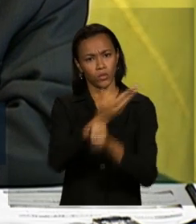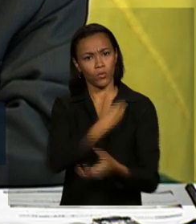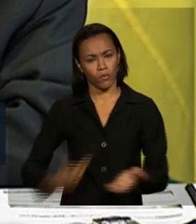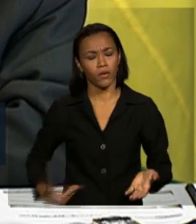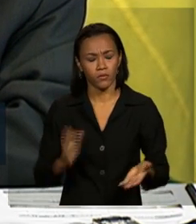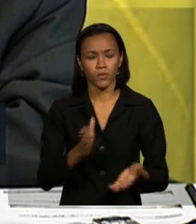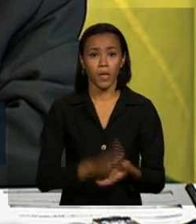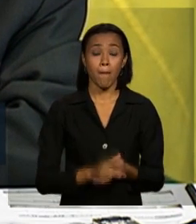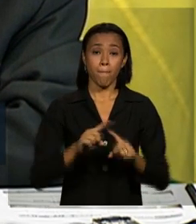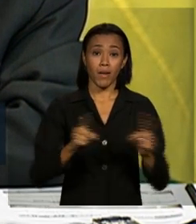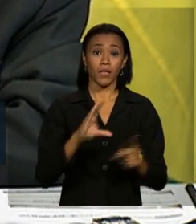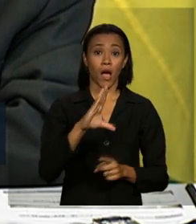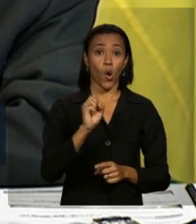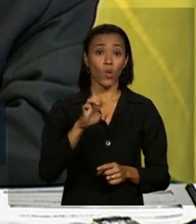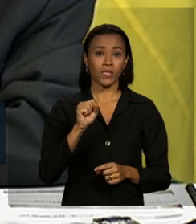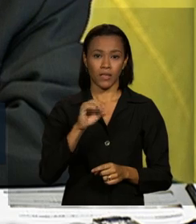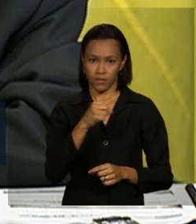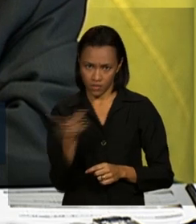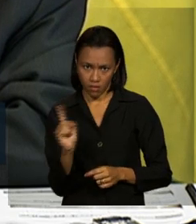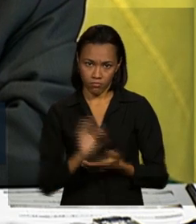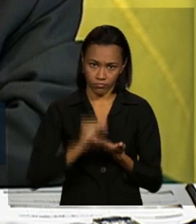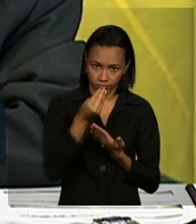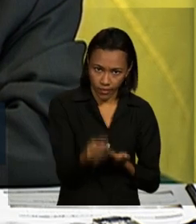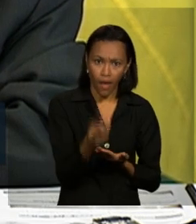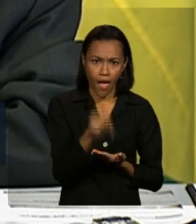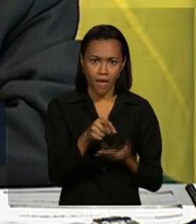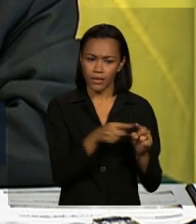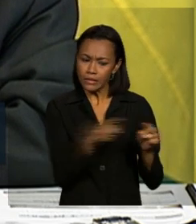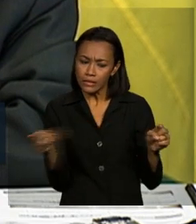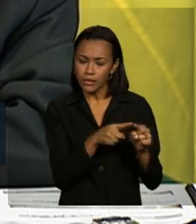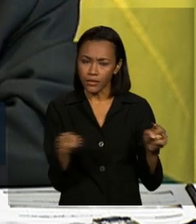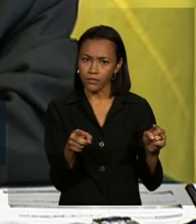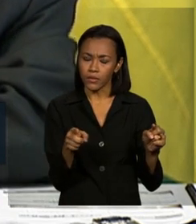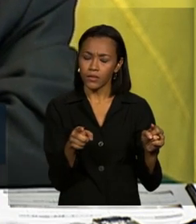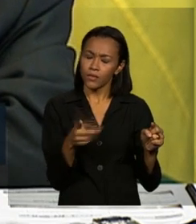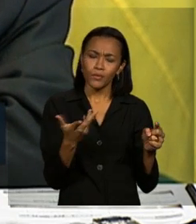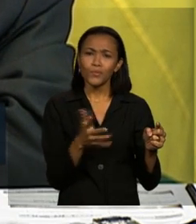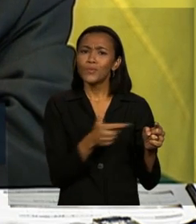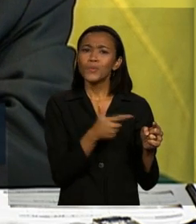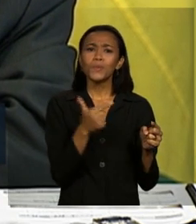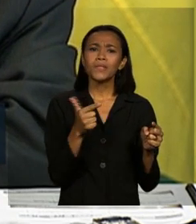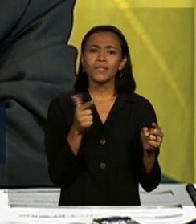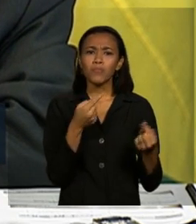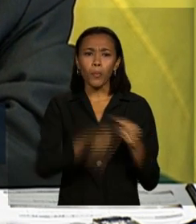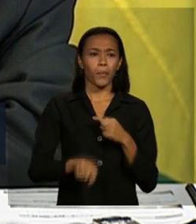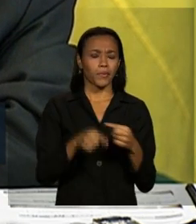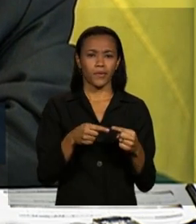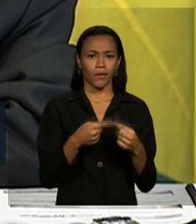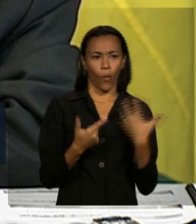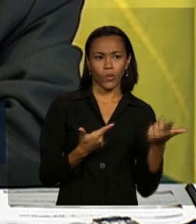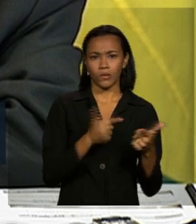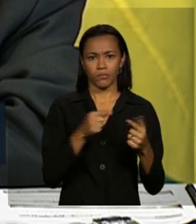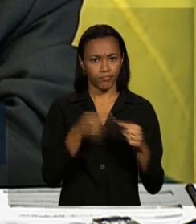concessão ela abrange inclusive esse trecho de modo que não há nenhuma incompatibilidade entre uma